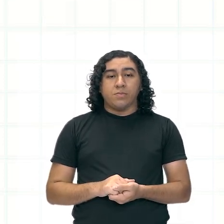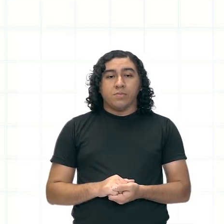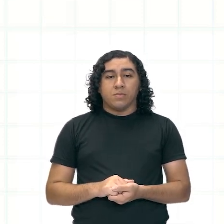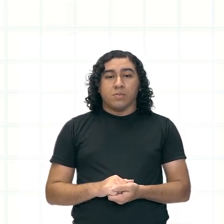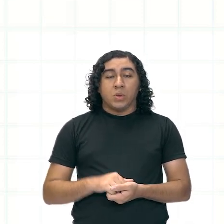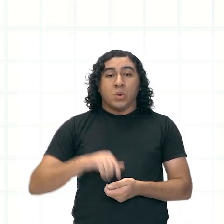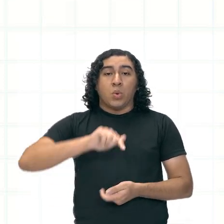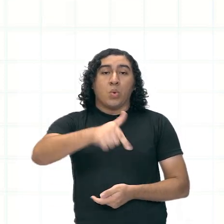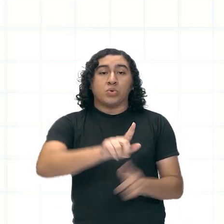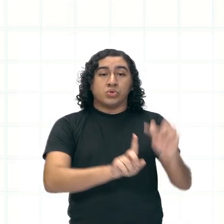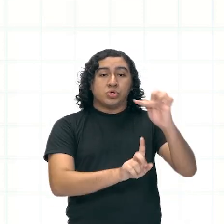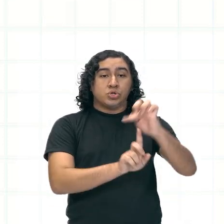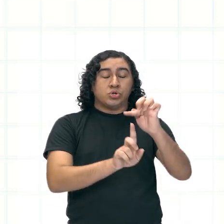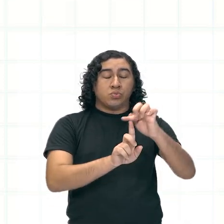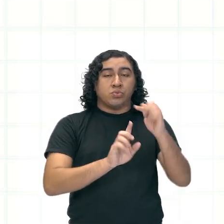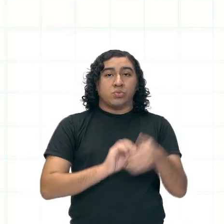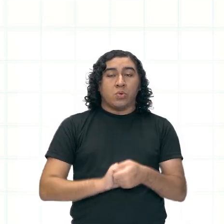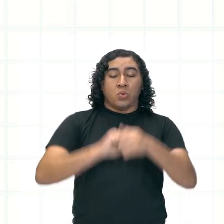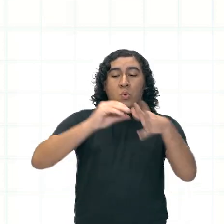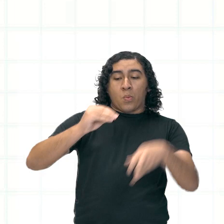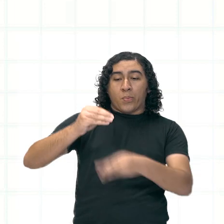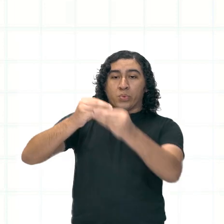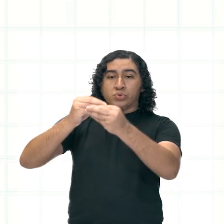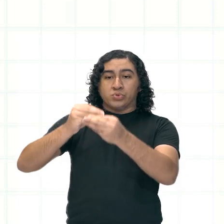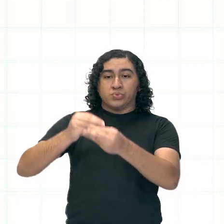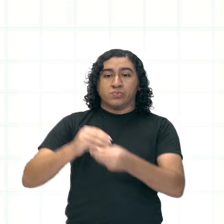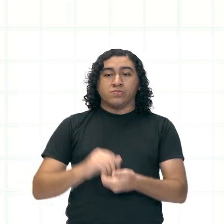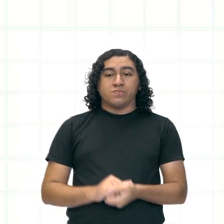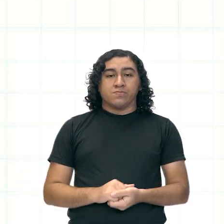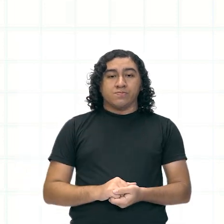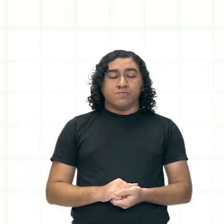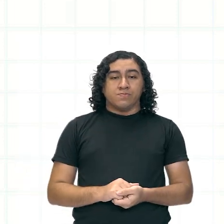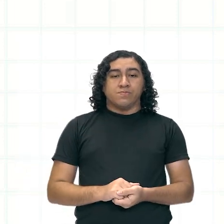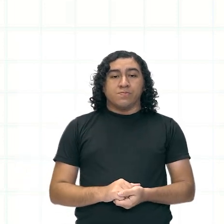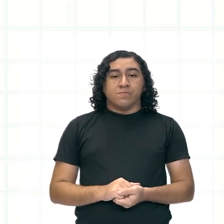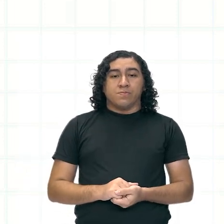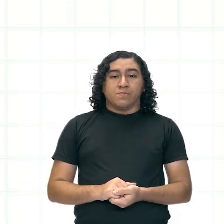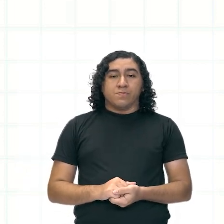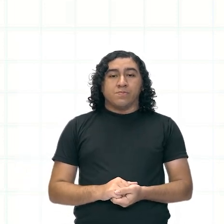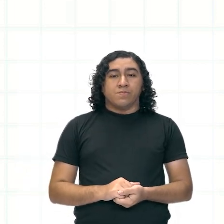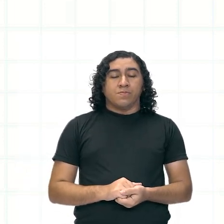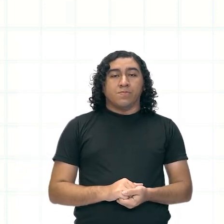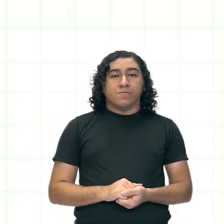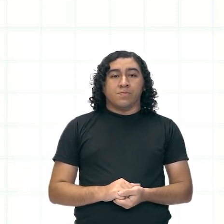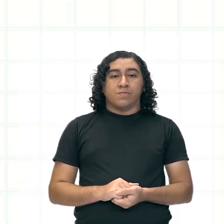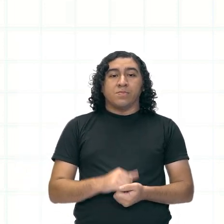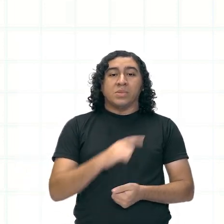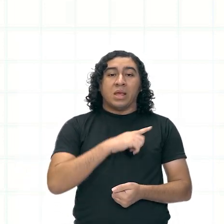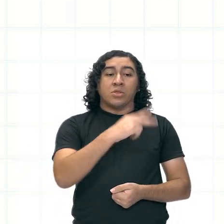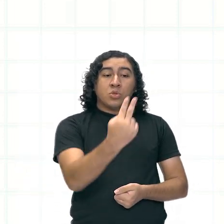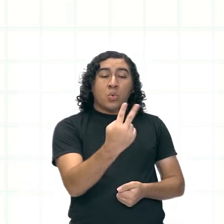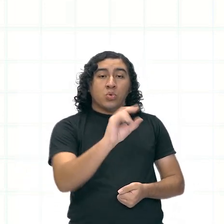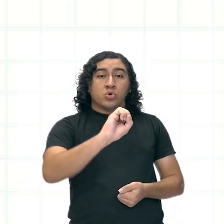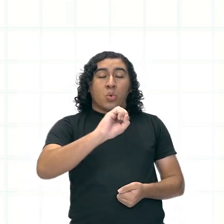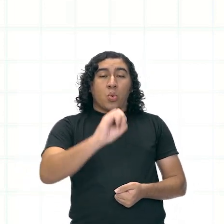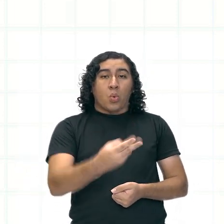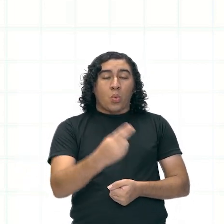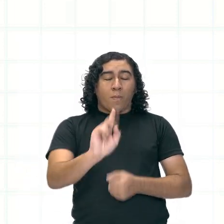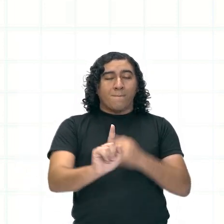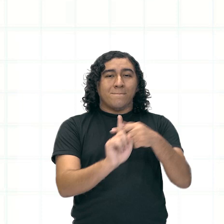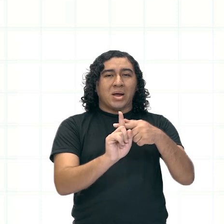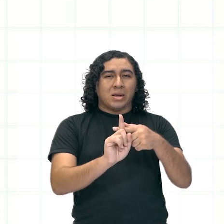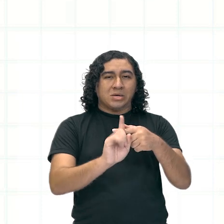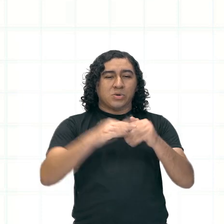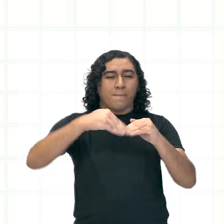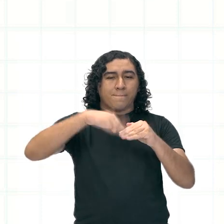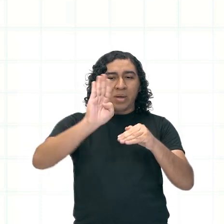Outro tipo de sujeito, gente, o sujeito composto. Esse sujeito, ele possui o quê? 2 ou mais